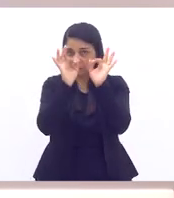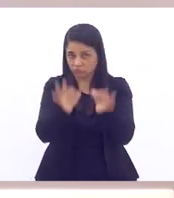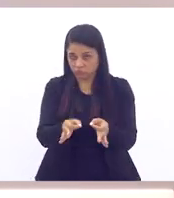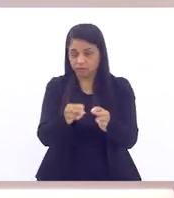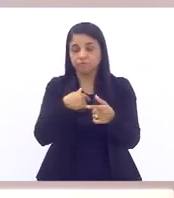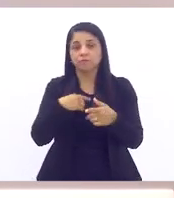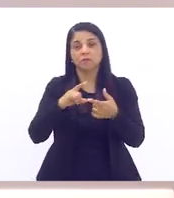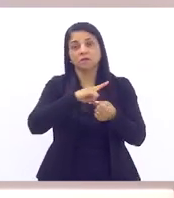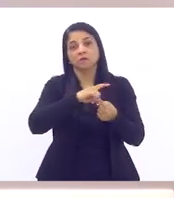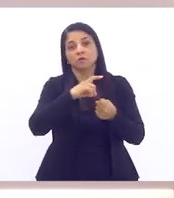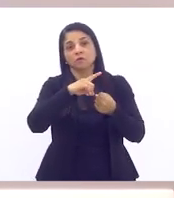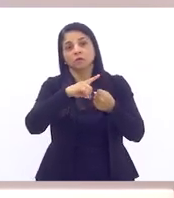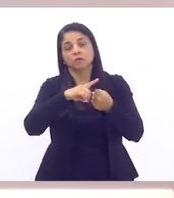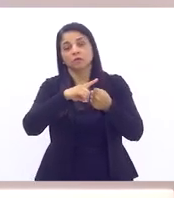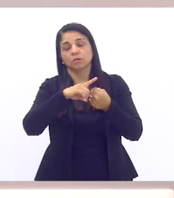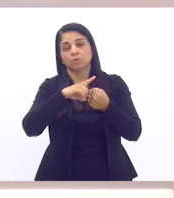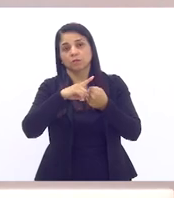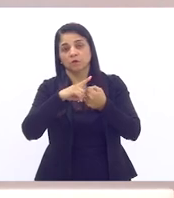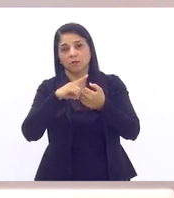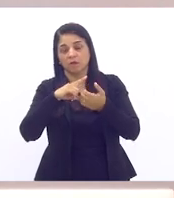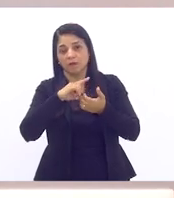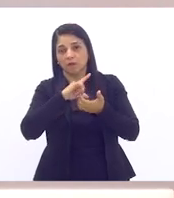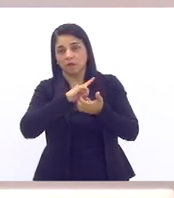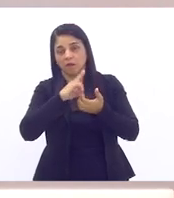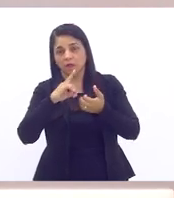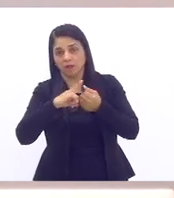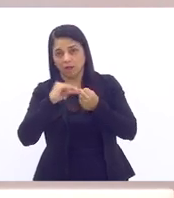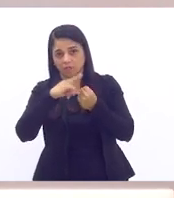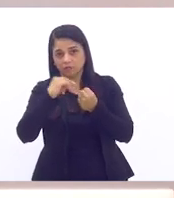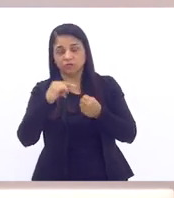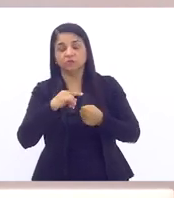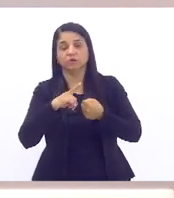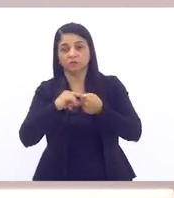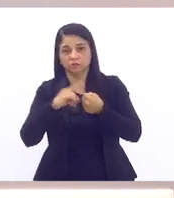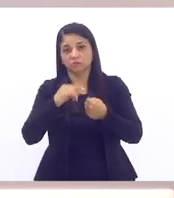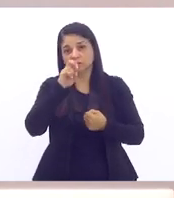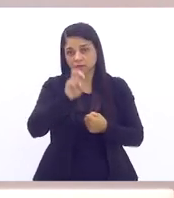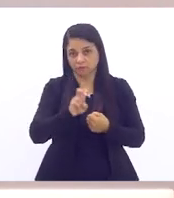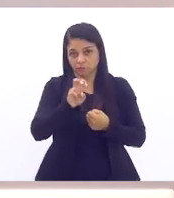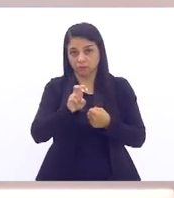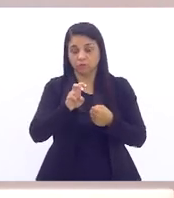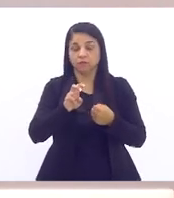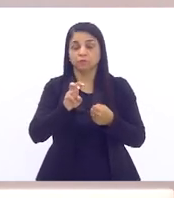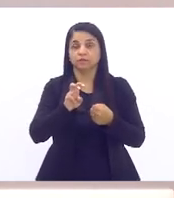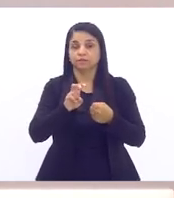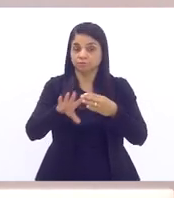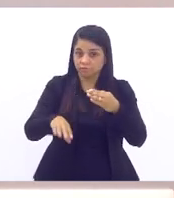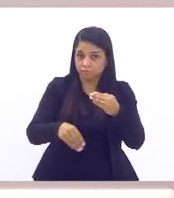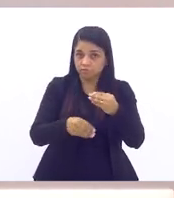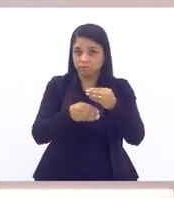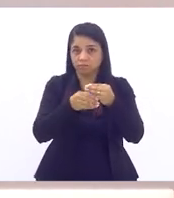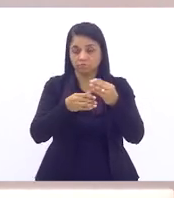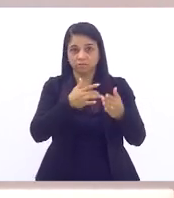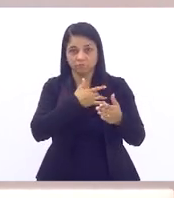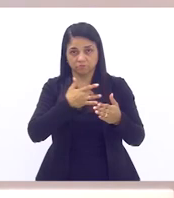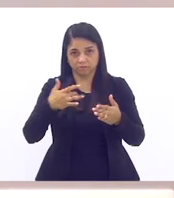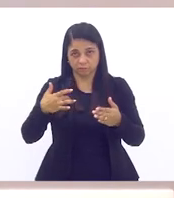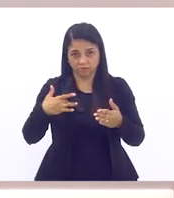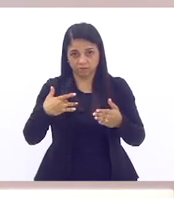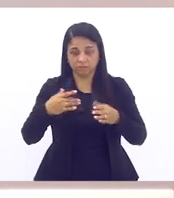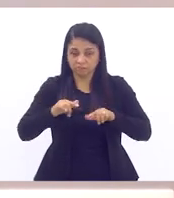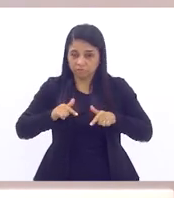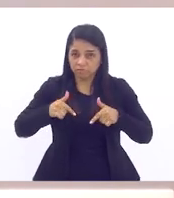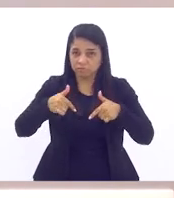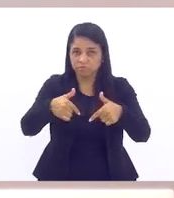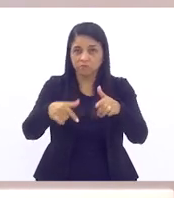quinto as operadoras de plano de saúde que atuarem completamente complementarmente ao previsto na presente